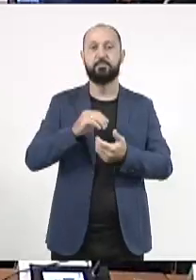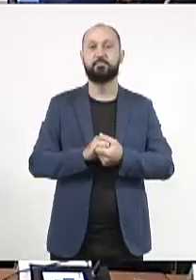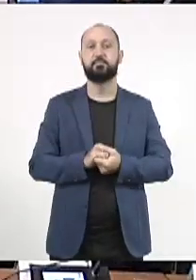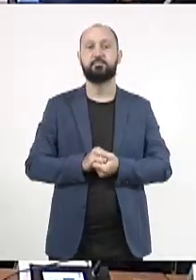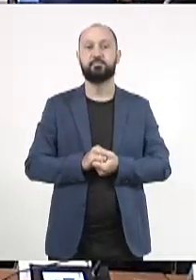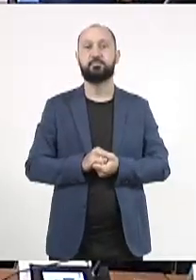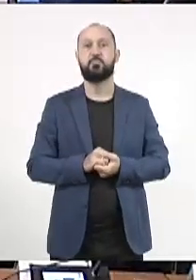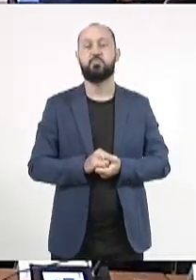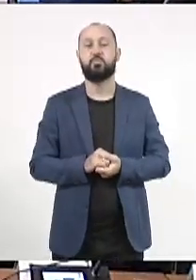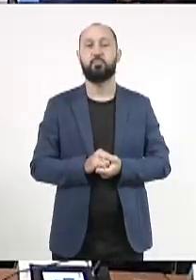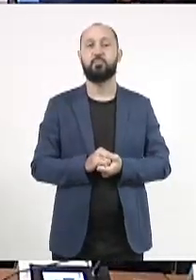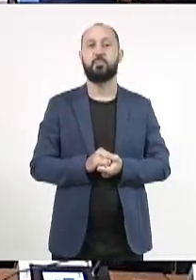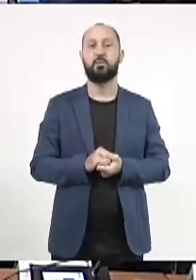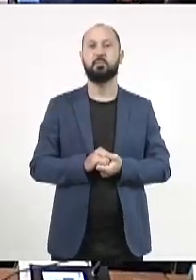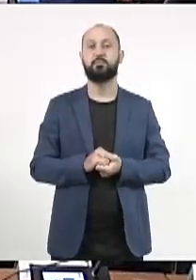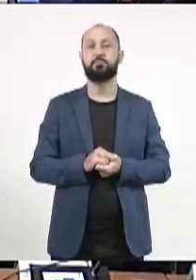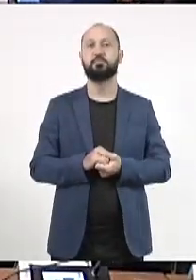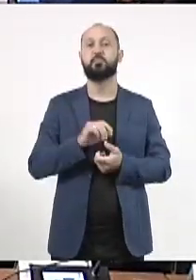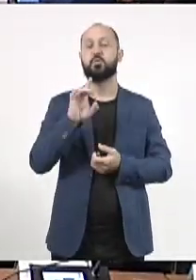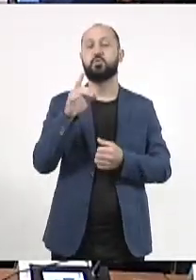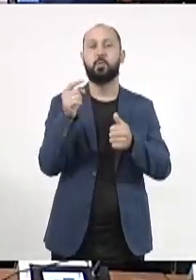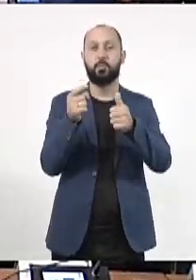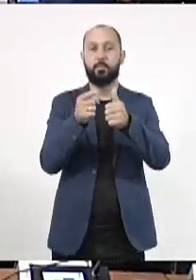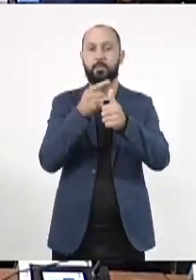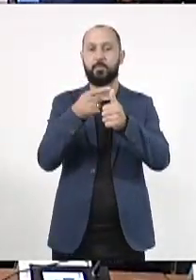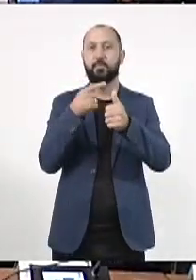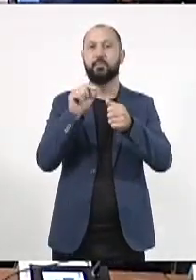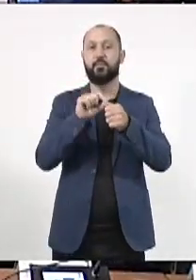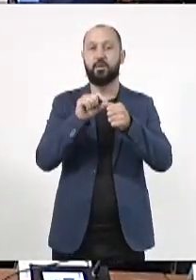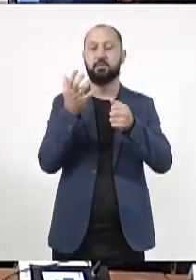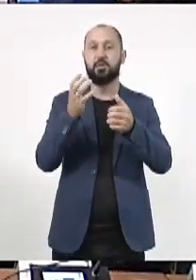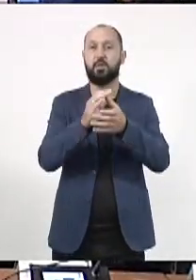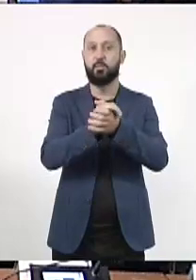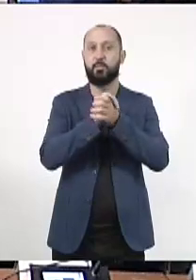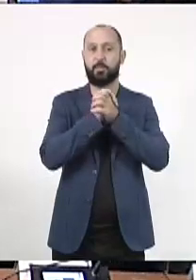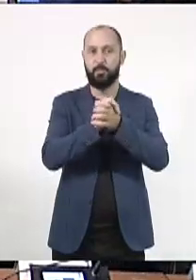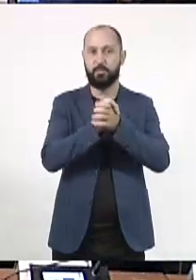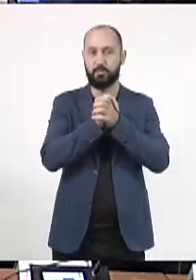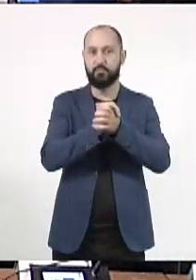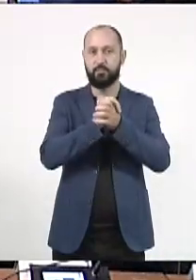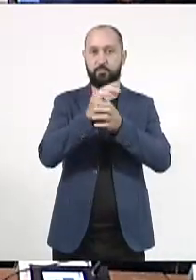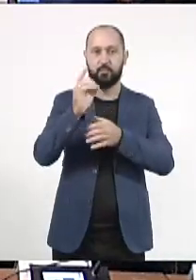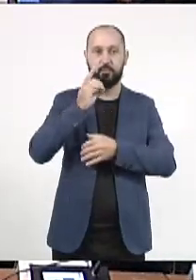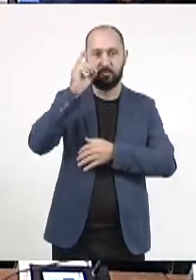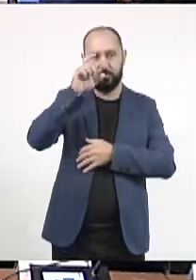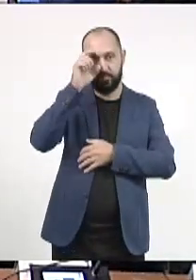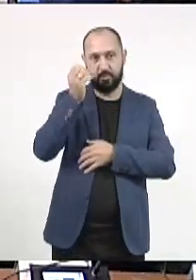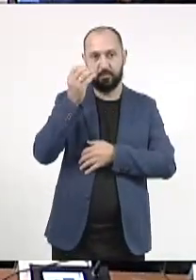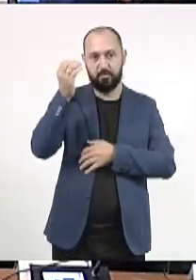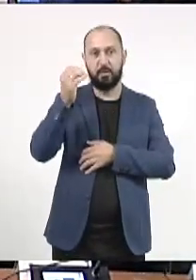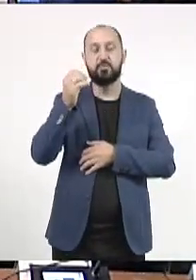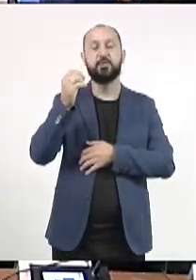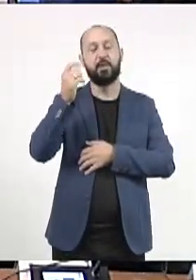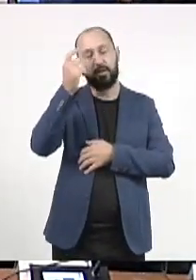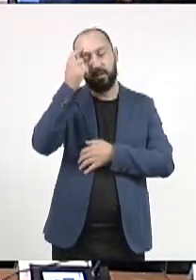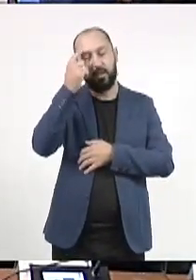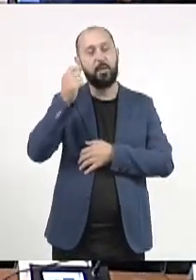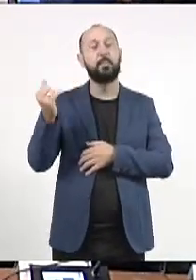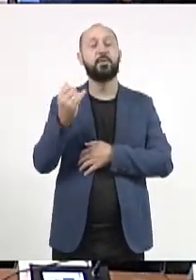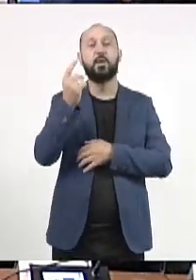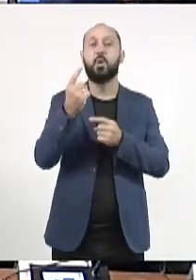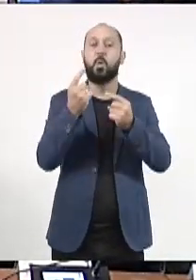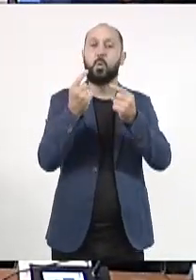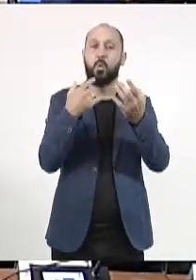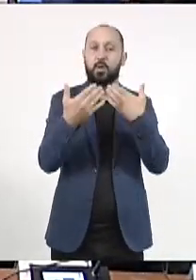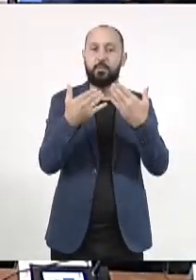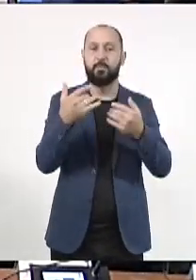Senhor presidente, eu quero primeiro fazer parabenizar o deputado Pedro Lucena Neto. Acho muito importante trazer o